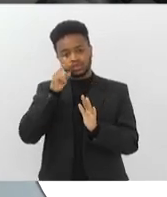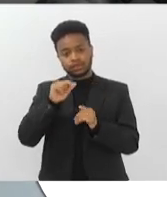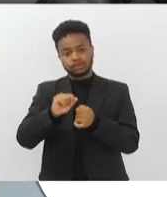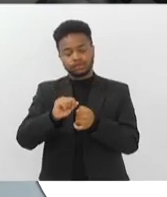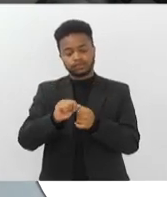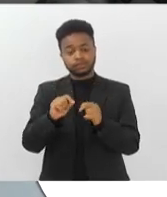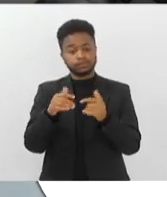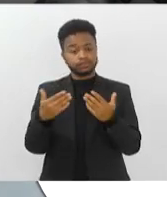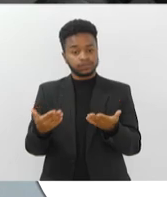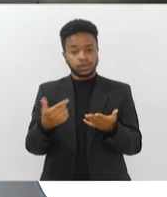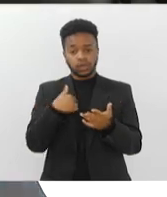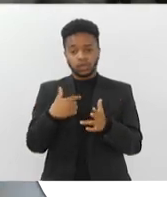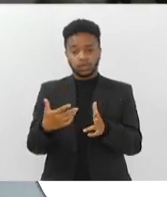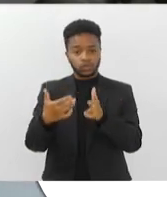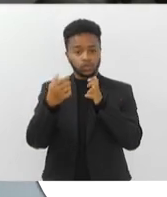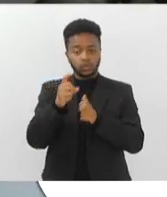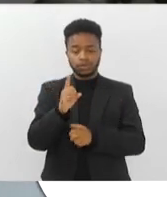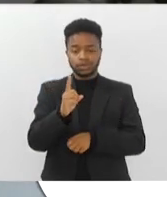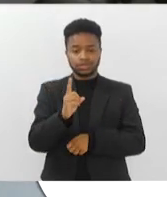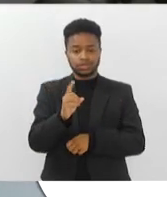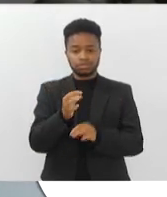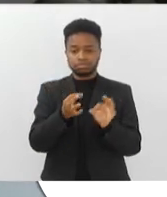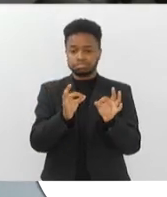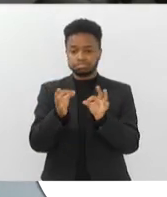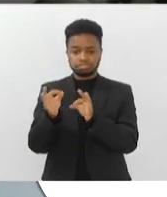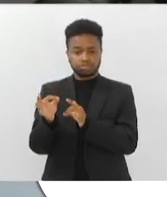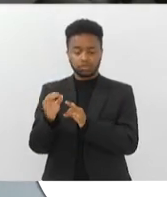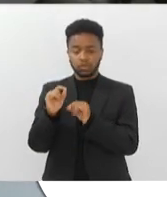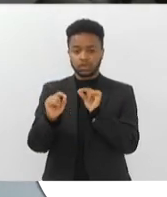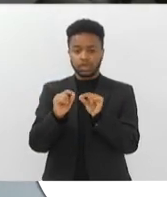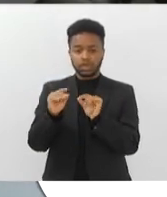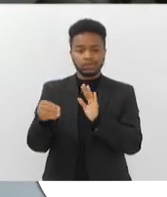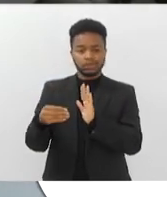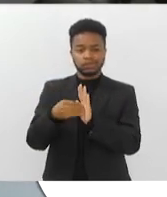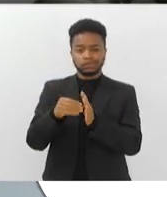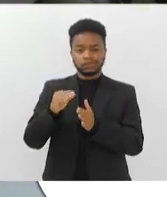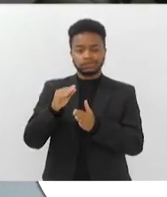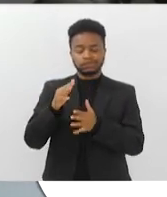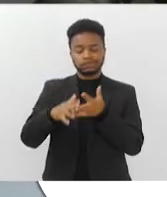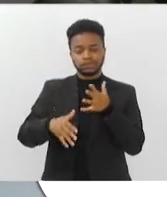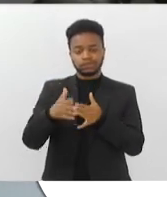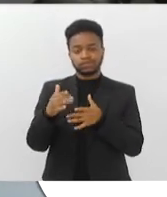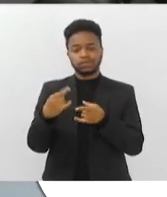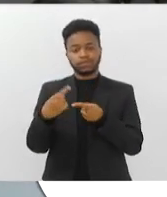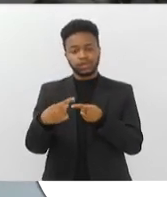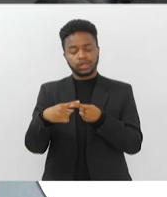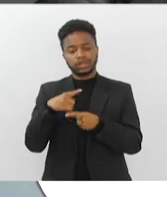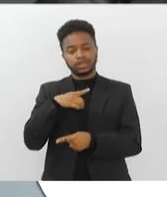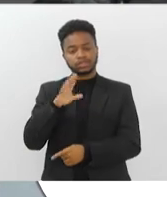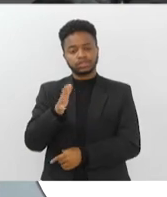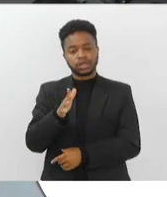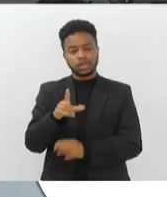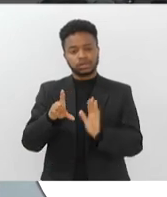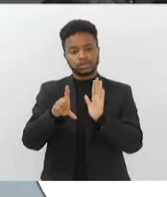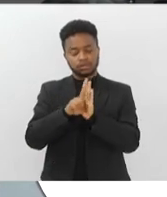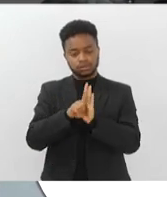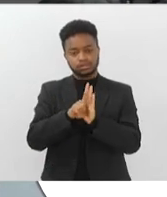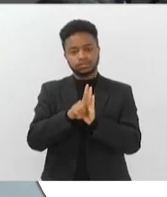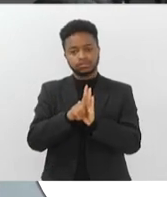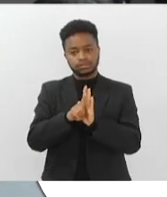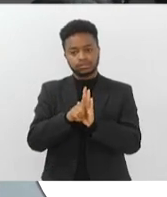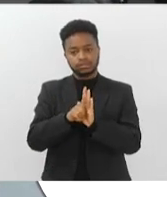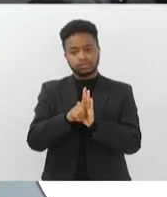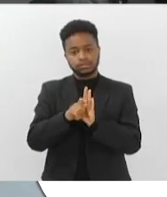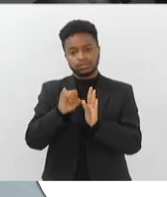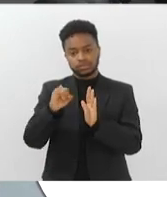vejo nenhum vício de você dar prejudicabilidade, porque tem uma lei que, mesmo